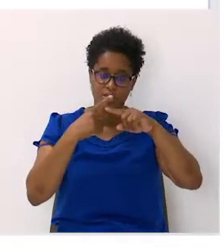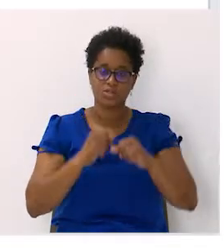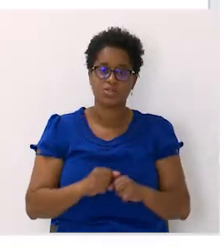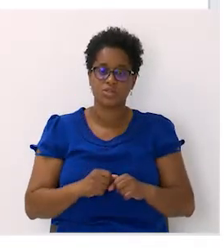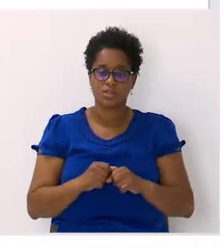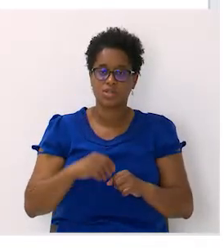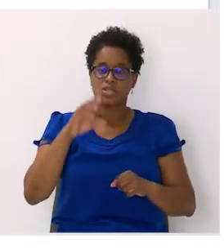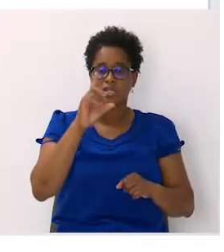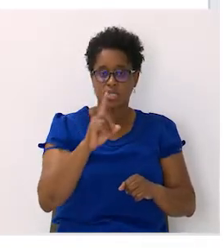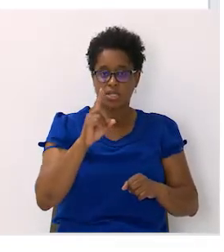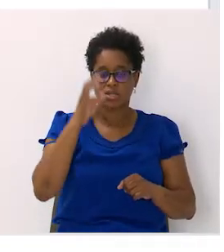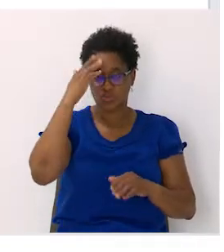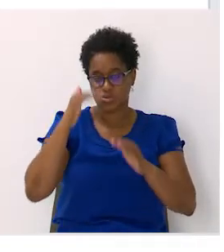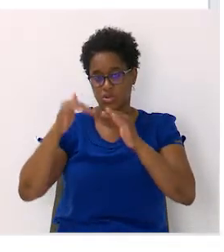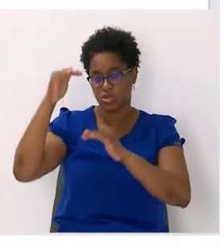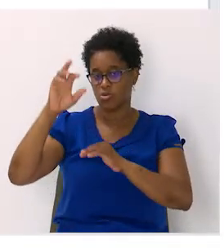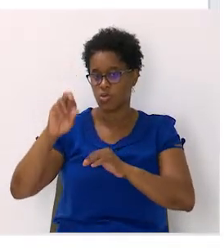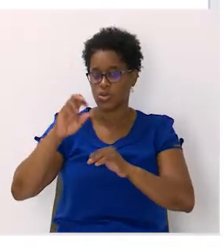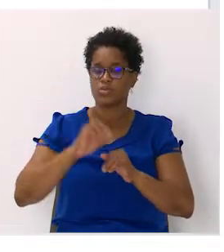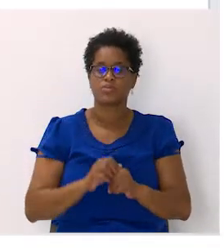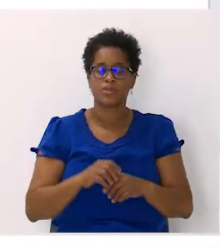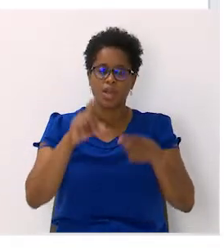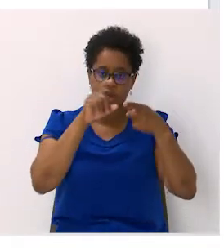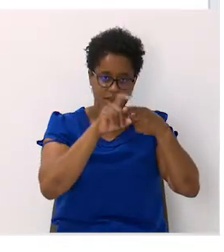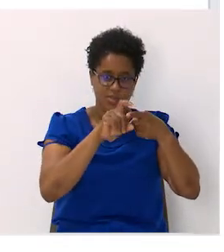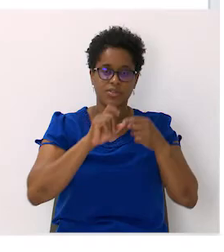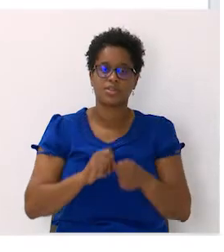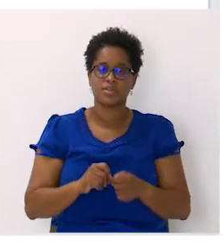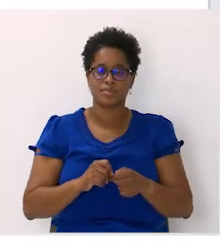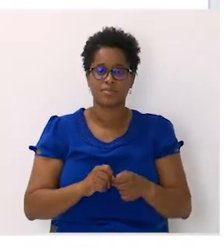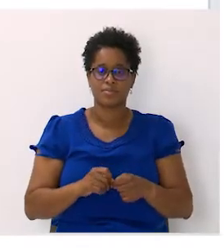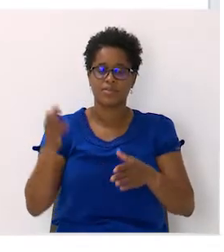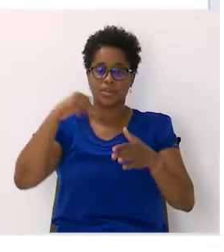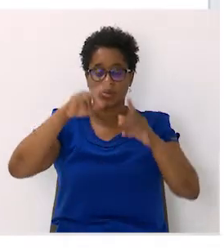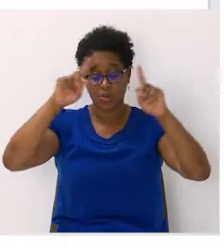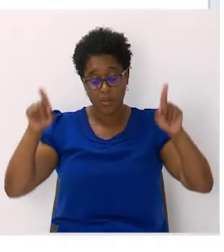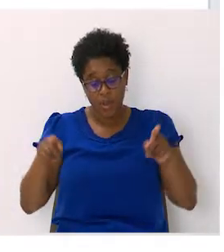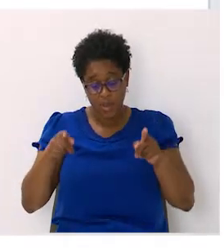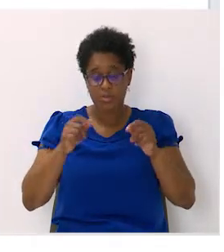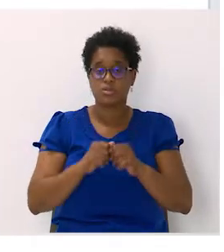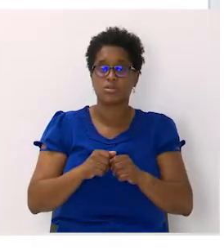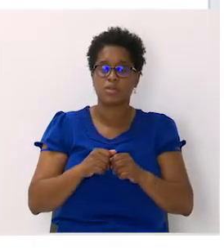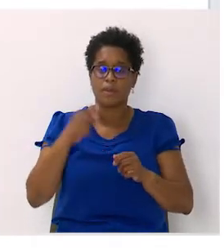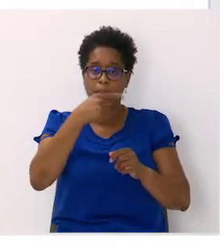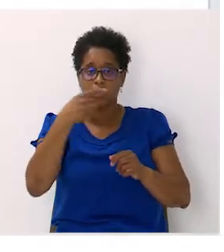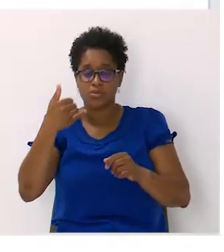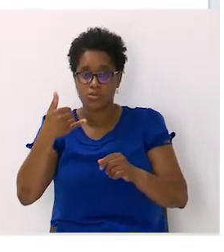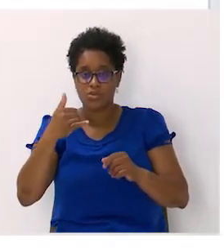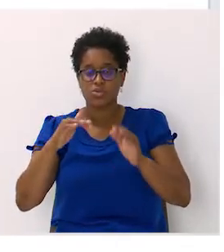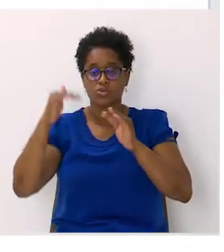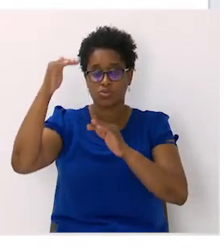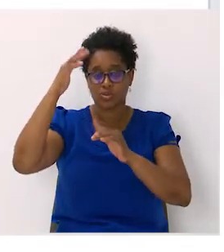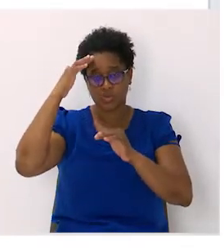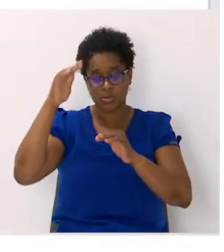vezes 6 expoente 8, a dividir dentro de parênteses, menos 2